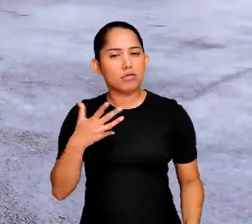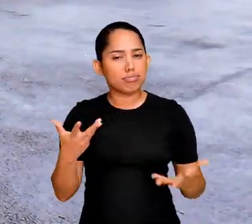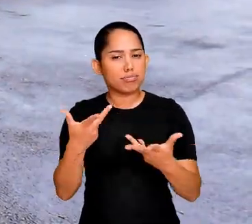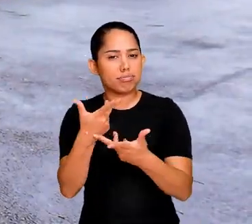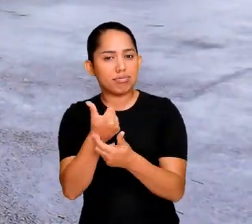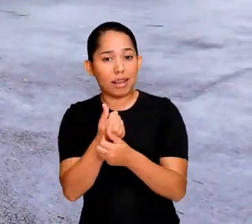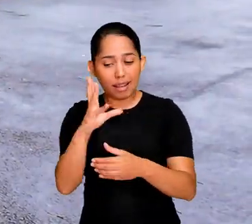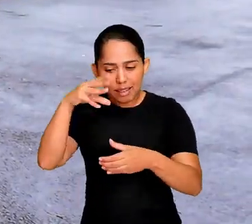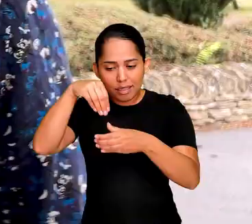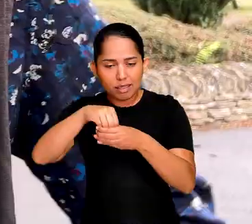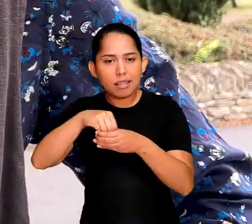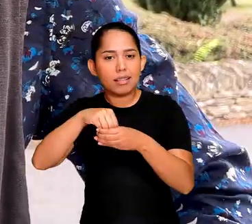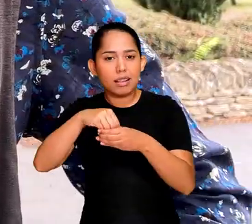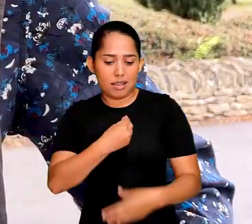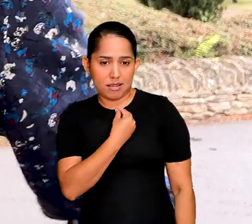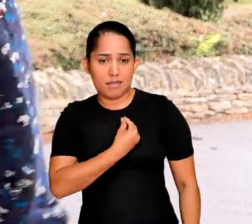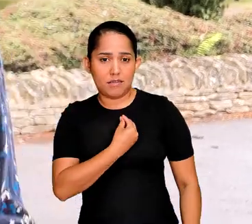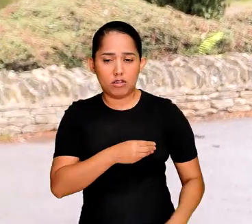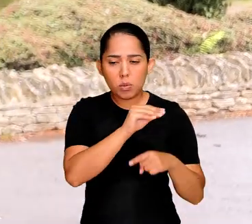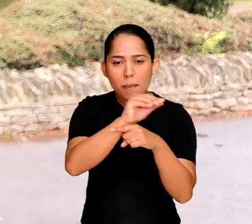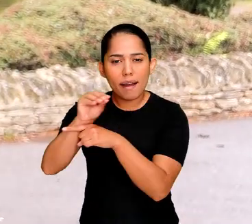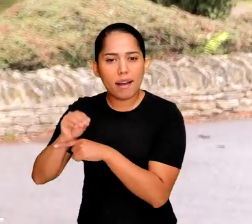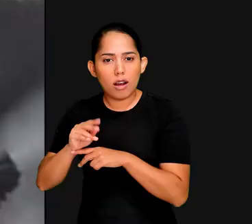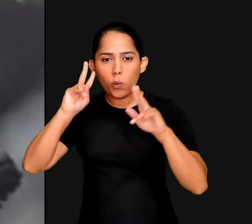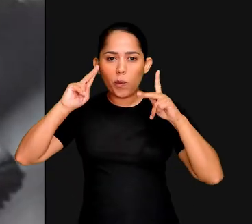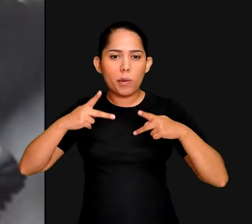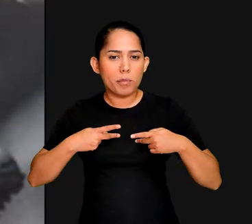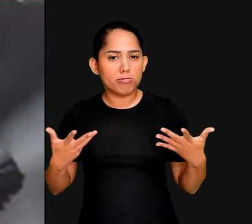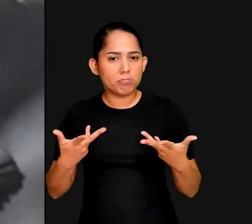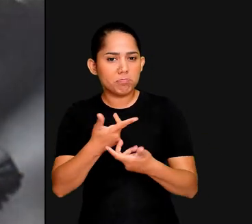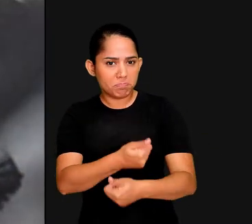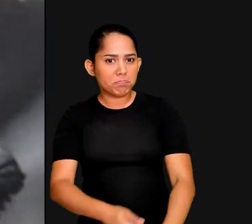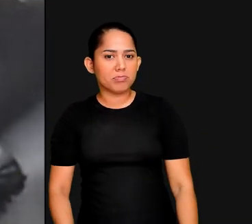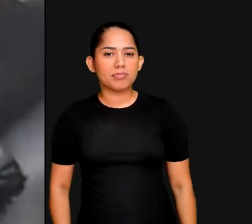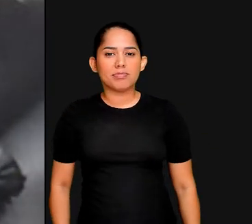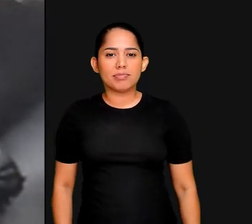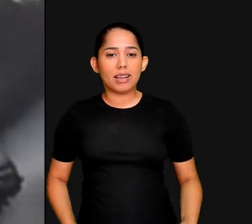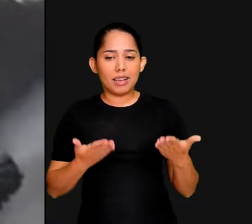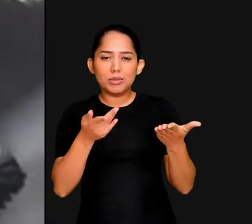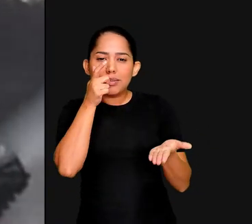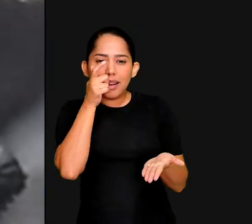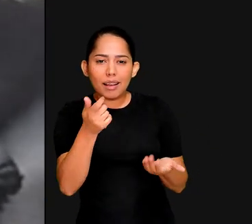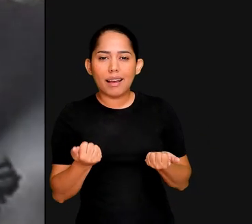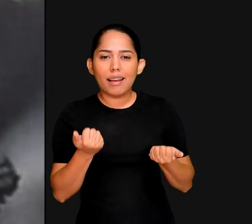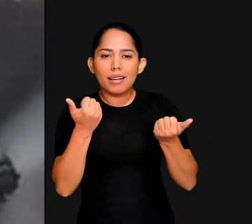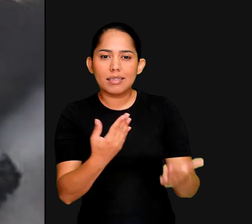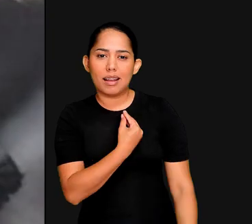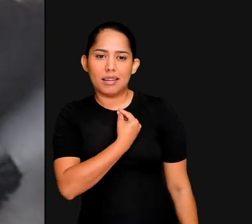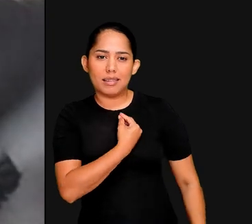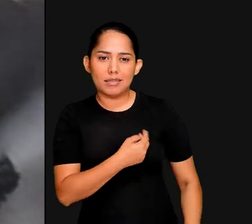carregam forças vitais para alimentar o ser humano em sua totalidade. É interessante que a gente trazendo mais vida,